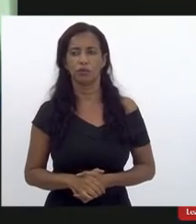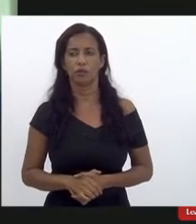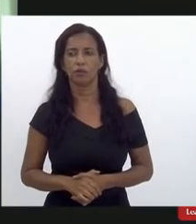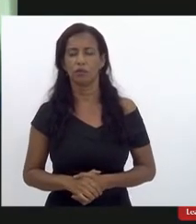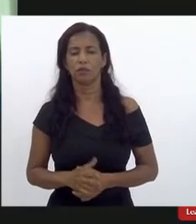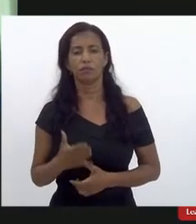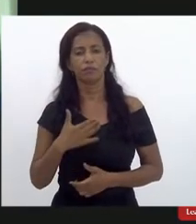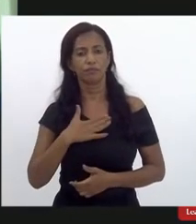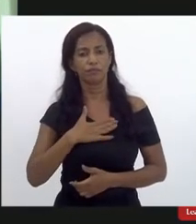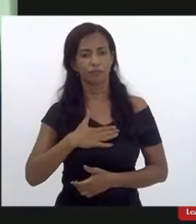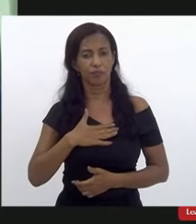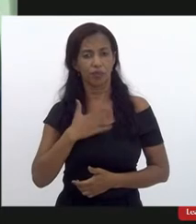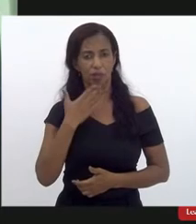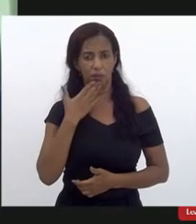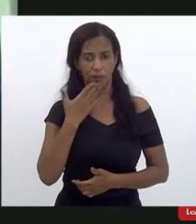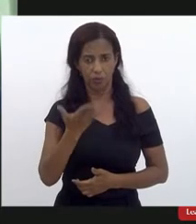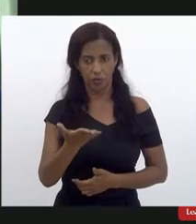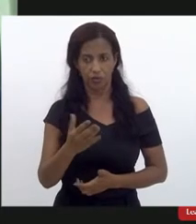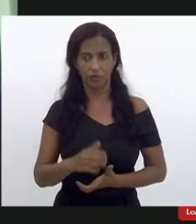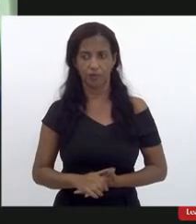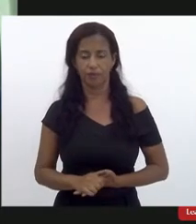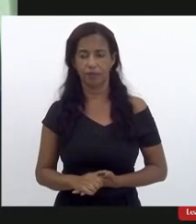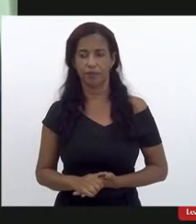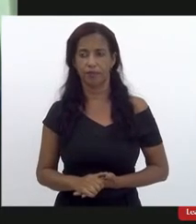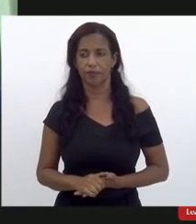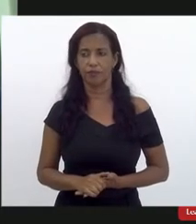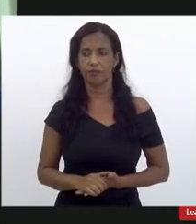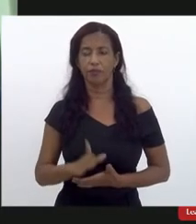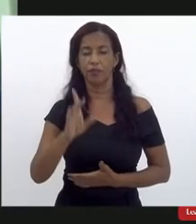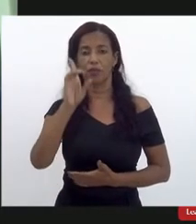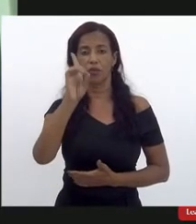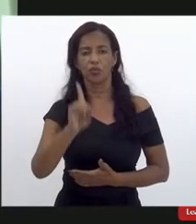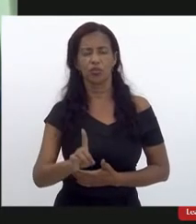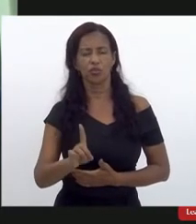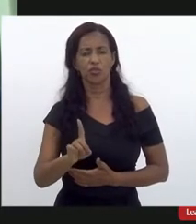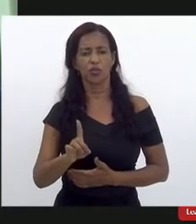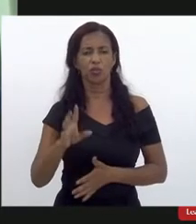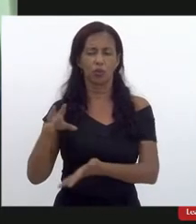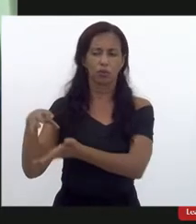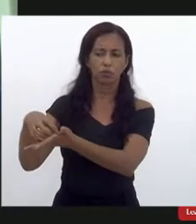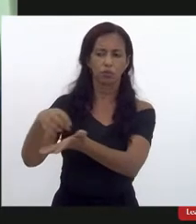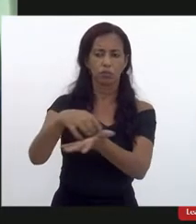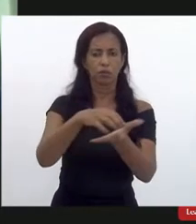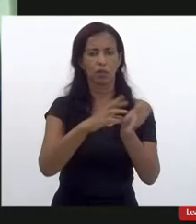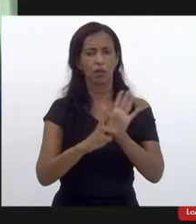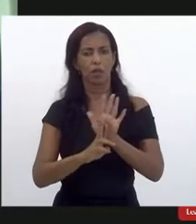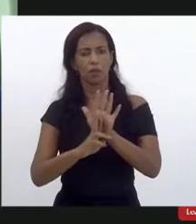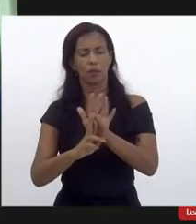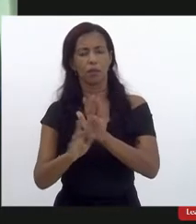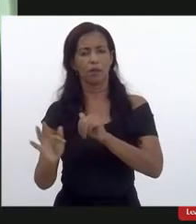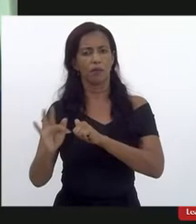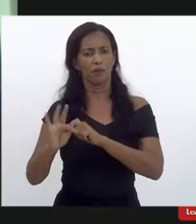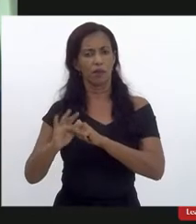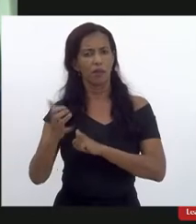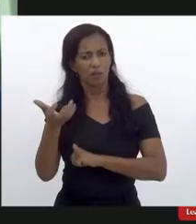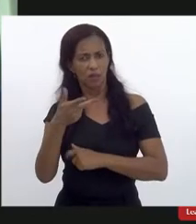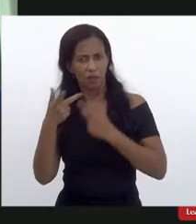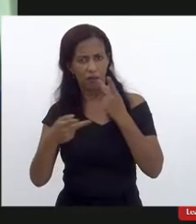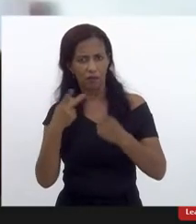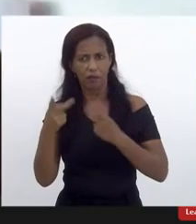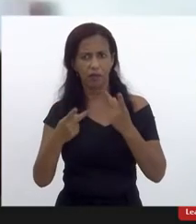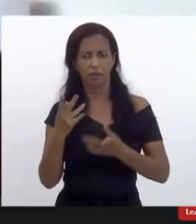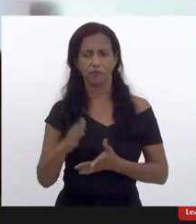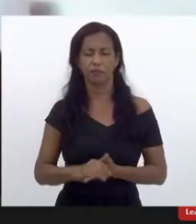Eu gostaria de pedir que aqueles diretores de unidade ou demais representantes da comunidade FITEC que queiram fazer uso da